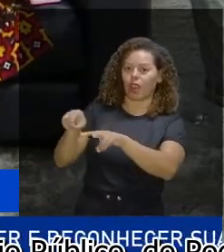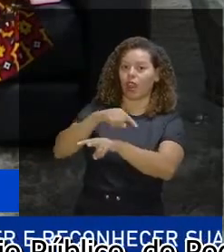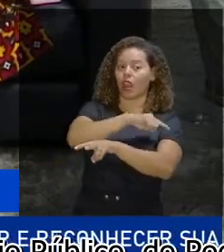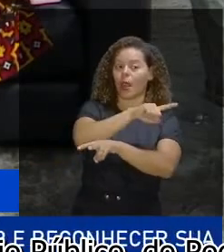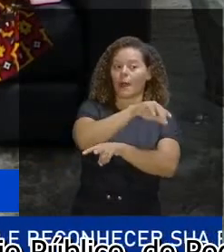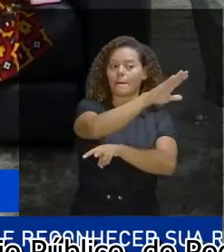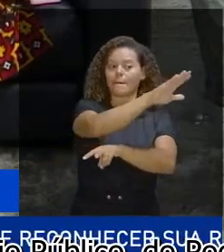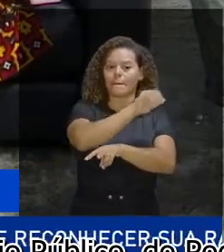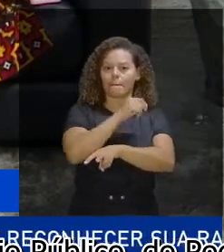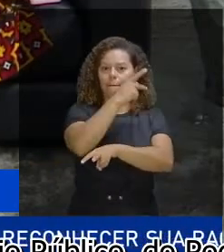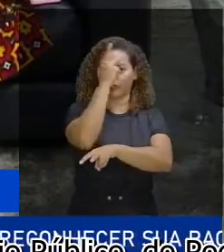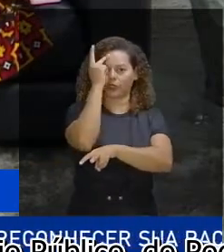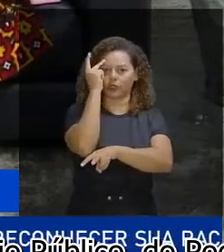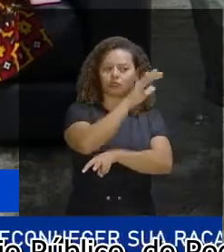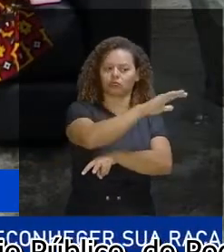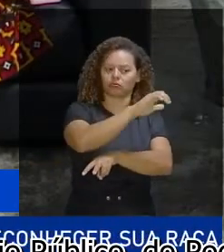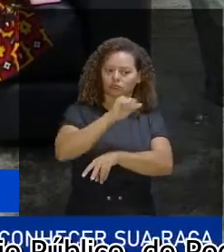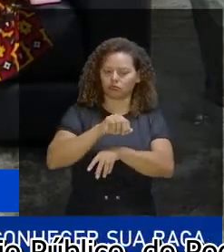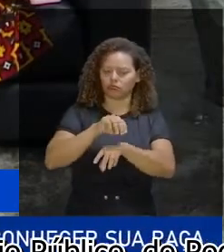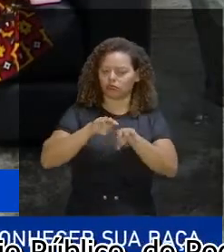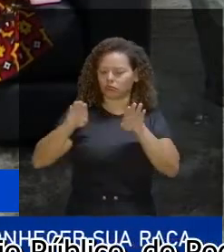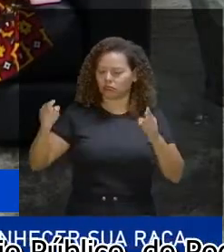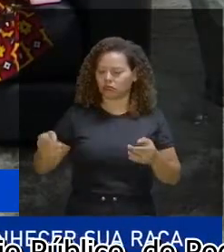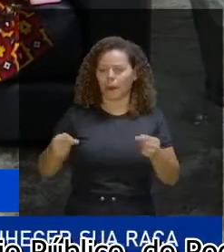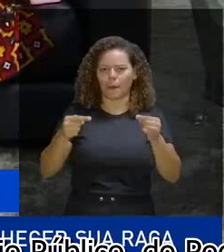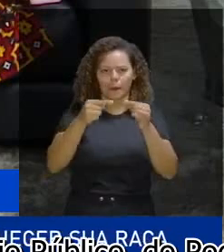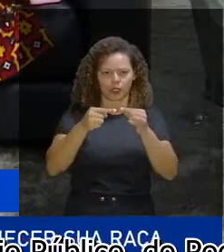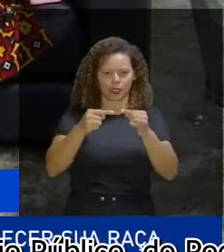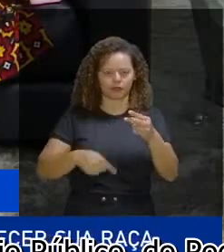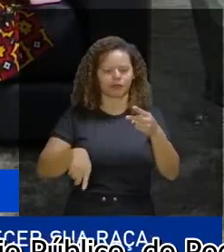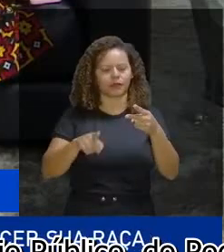da UNA, pessoas do Ministério Público, do Poder Judiciário,